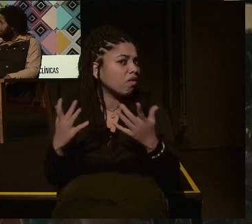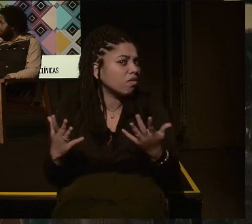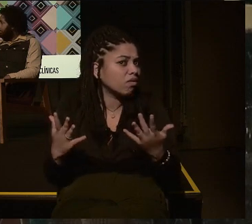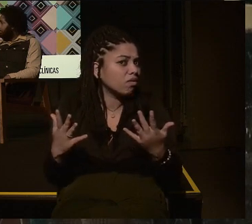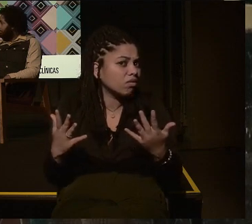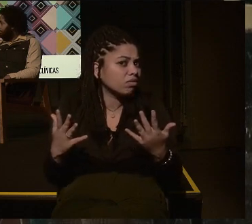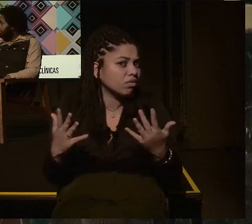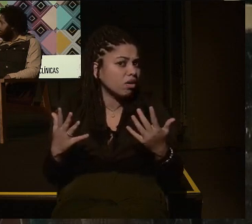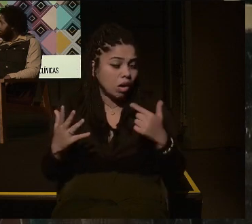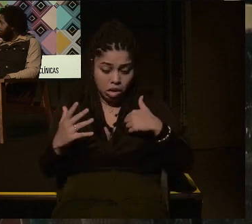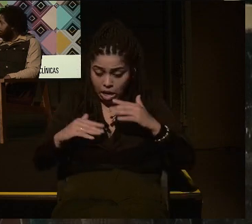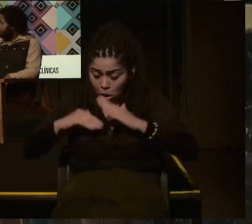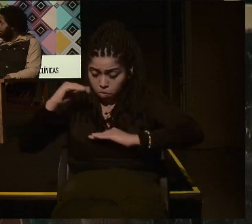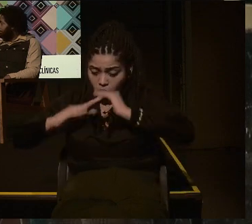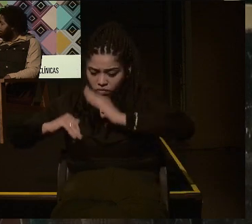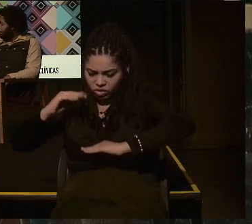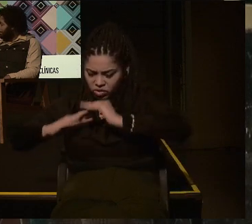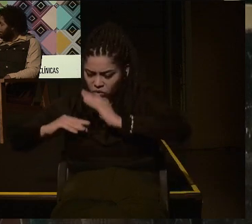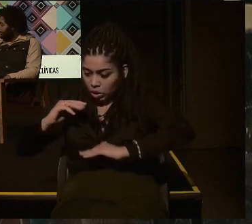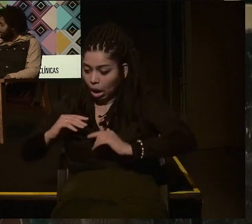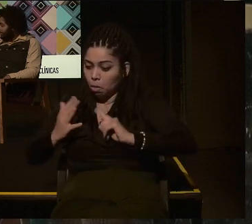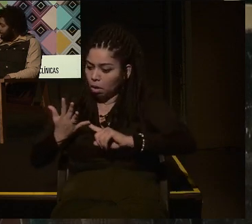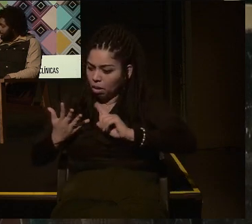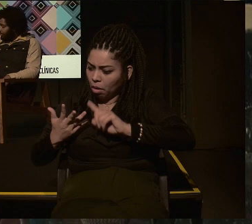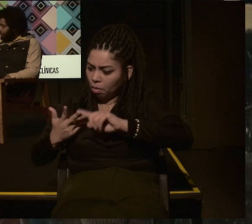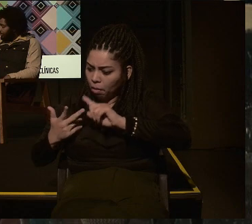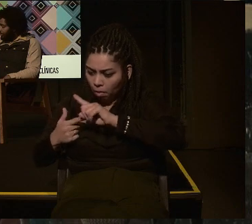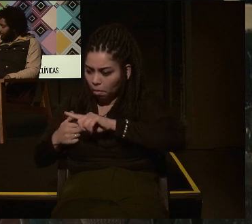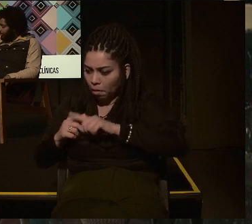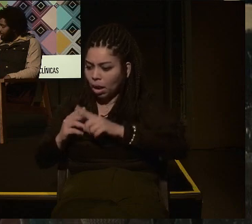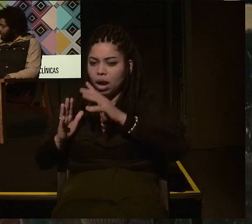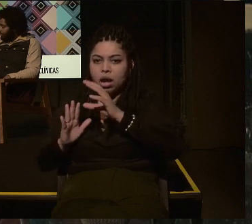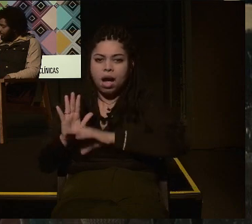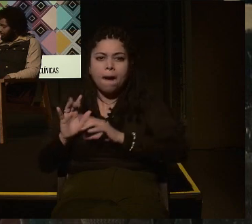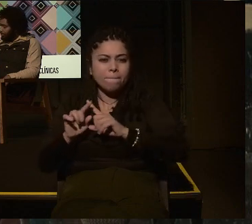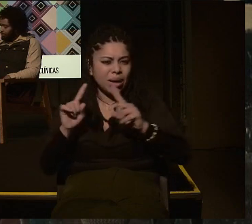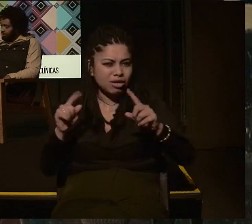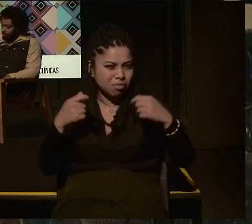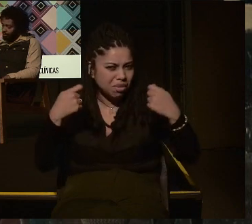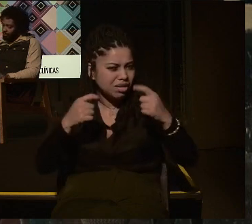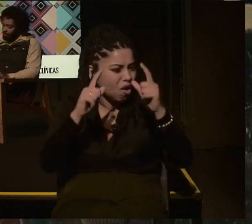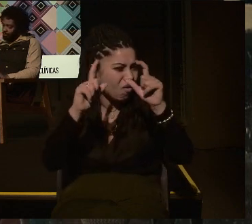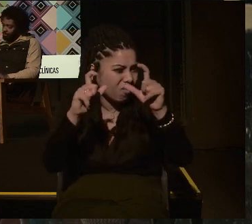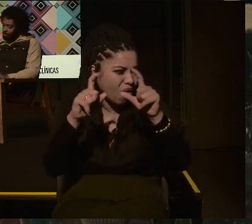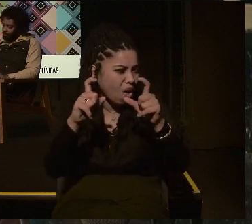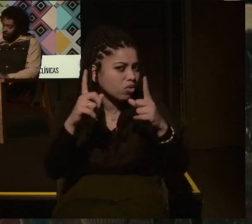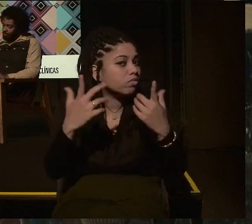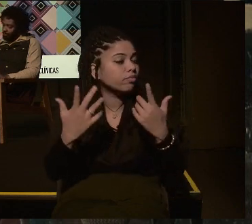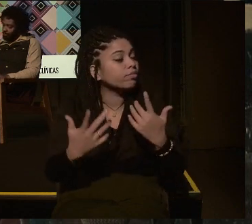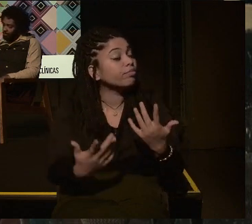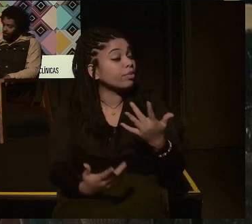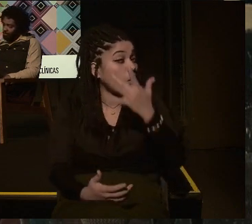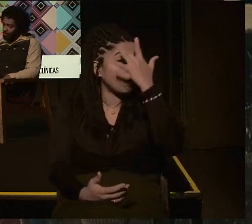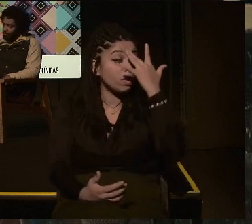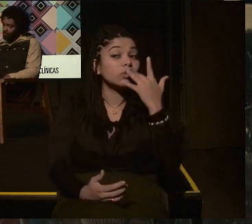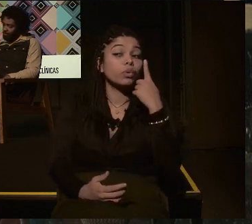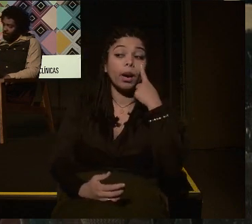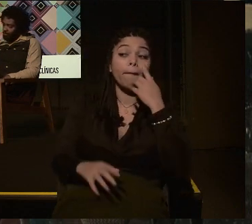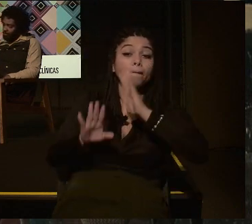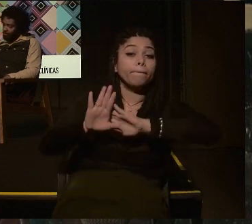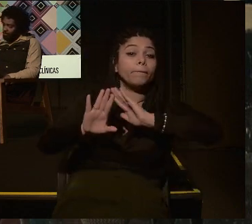o meu percurso, mas tem um fenômeno estético, fenotípico aí que deve interessar para esse grupo.